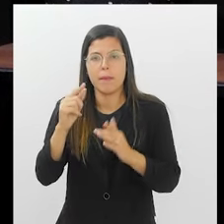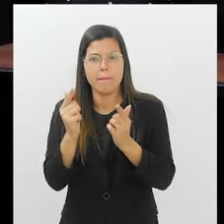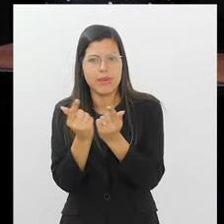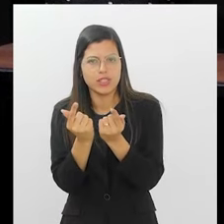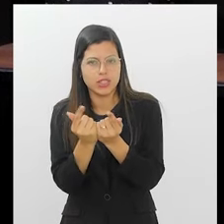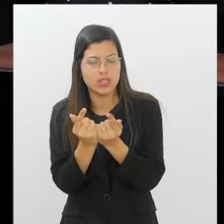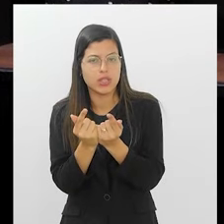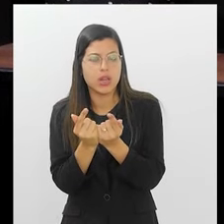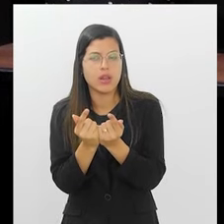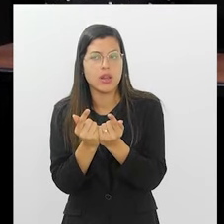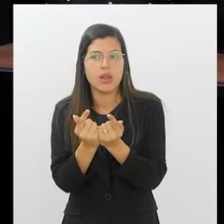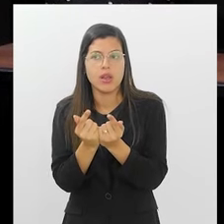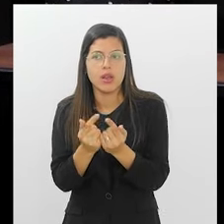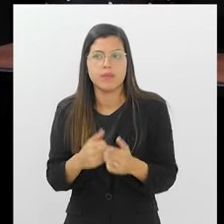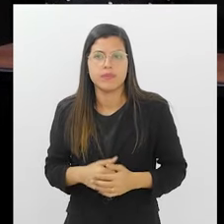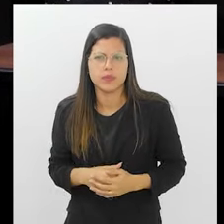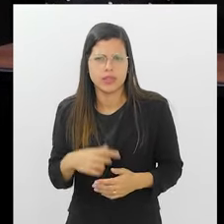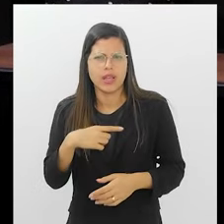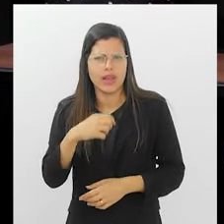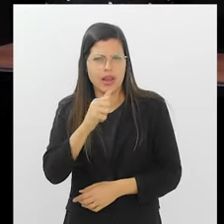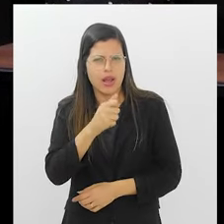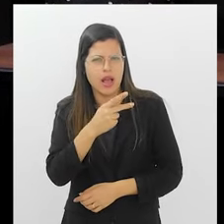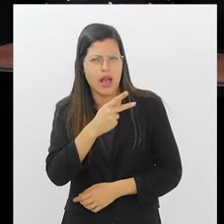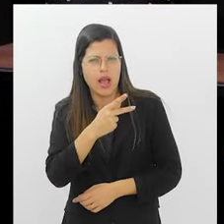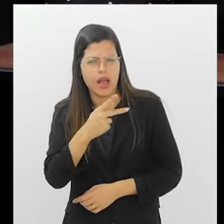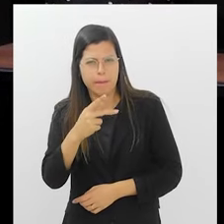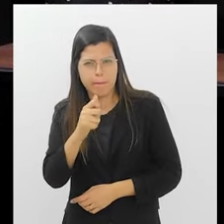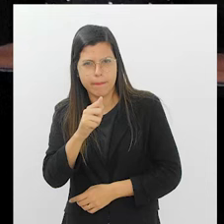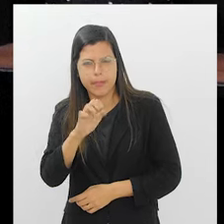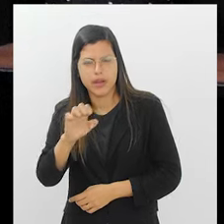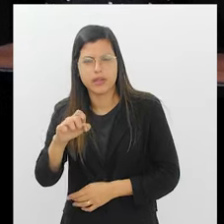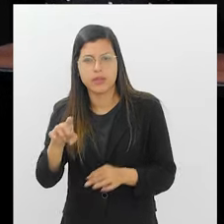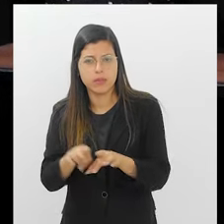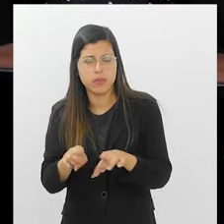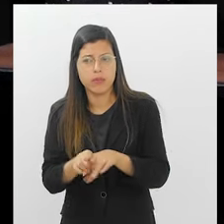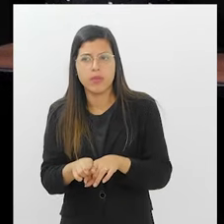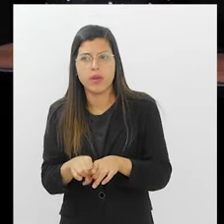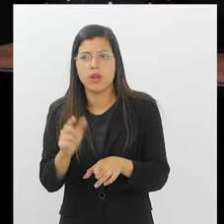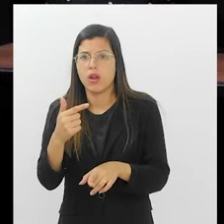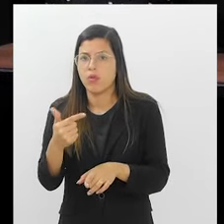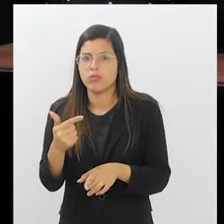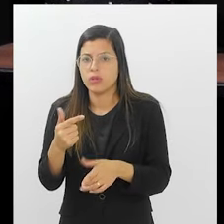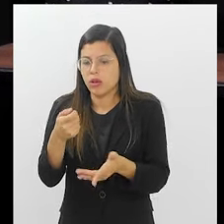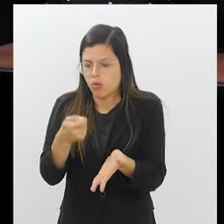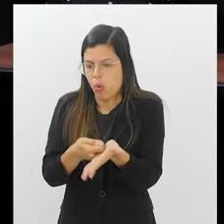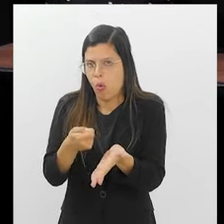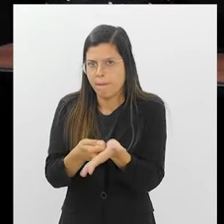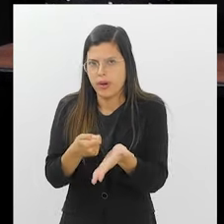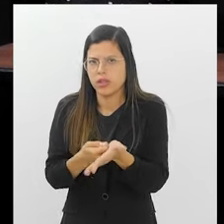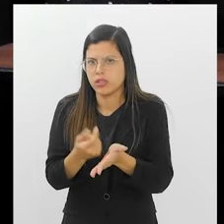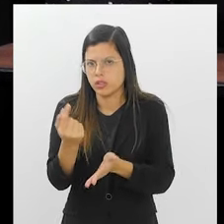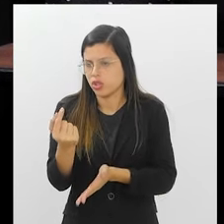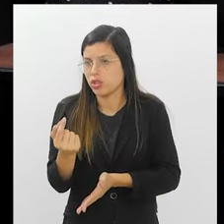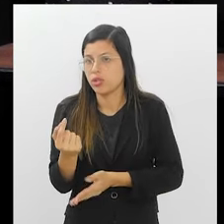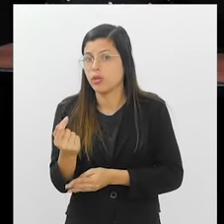APAES também, elas não têm esse viés da cobrança, tá certo? Então,